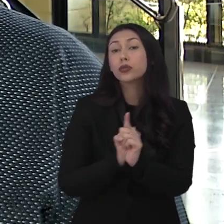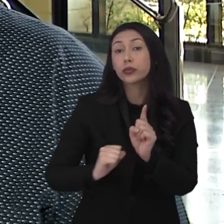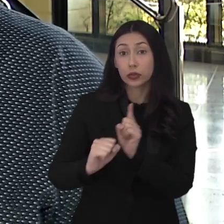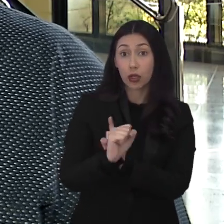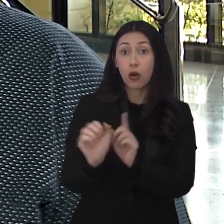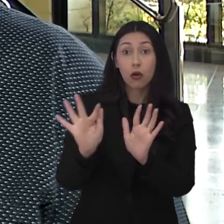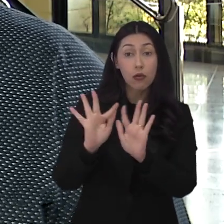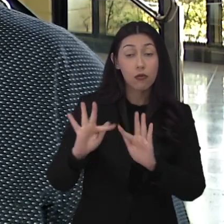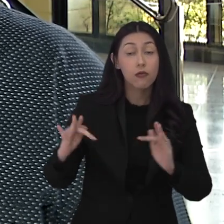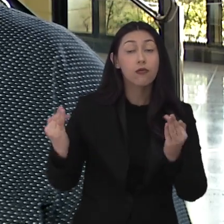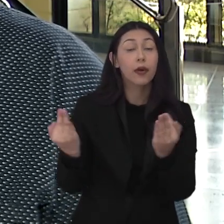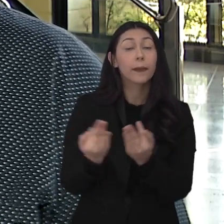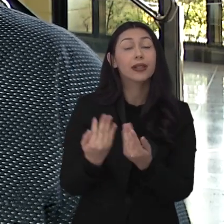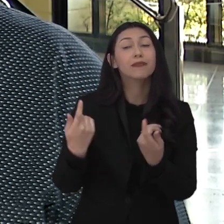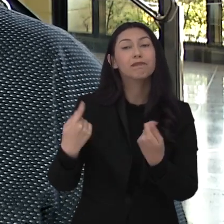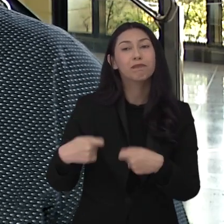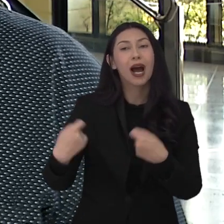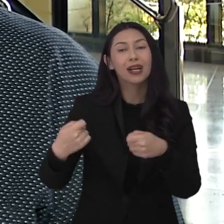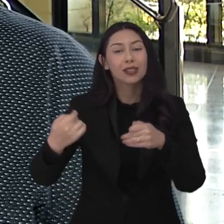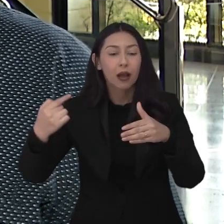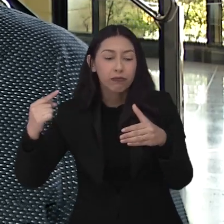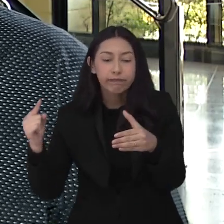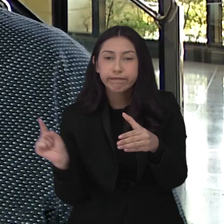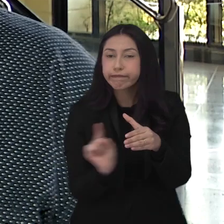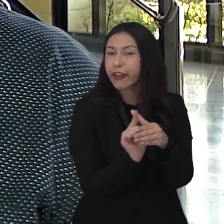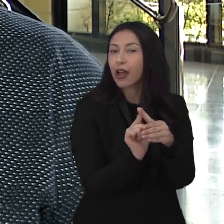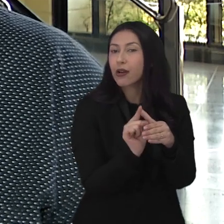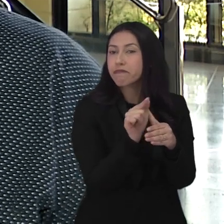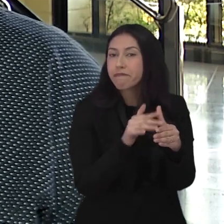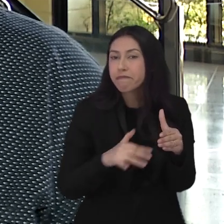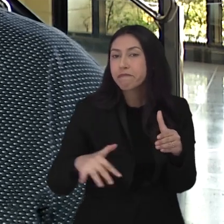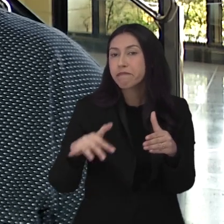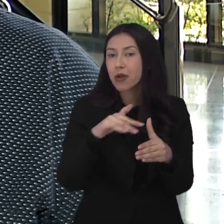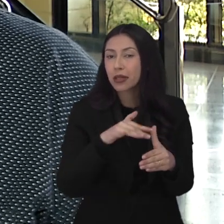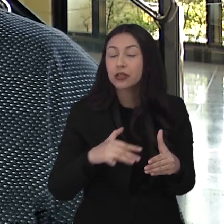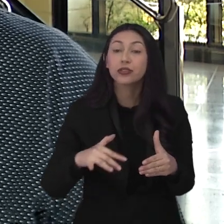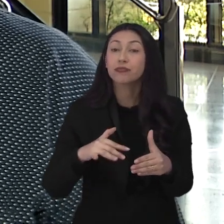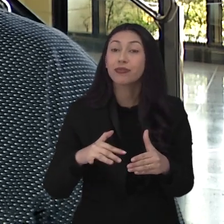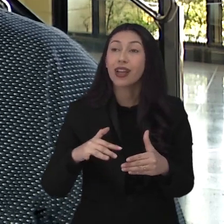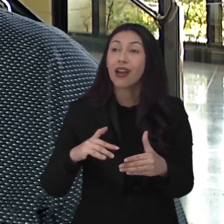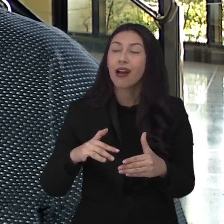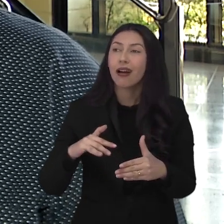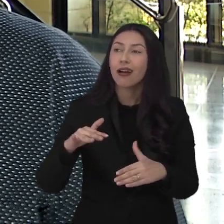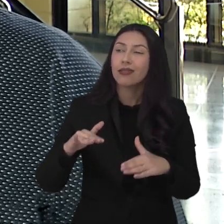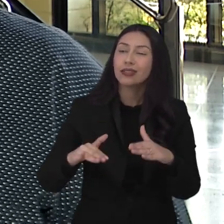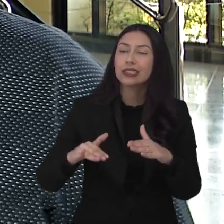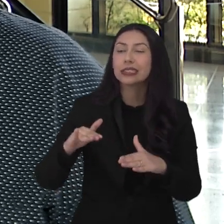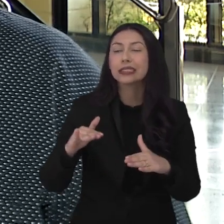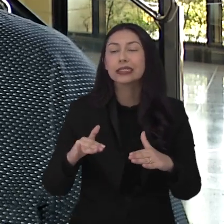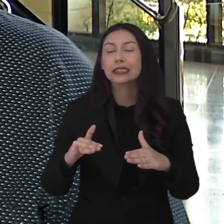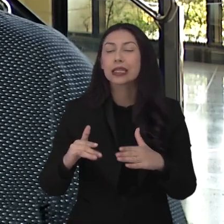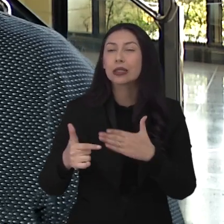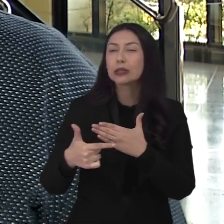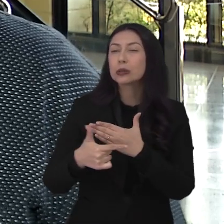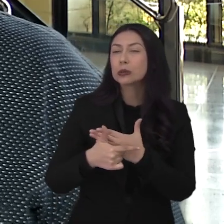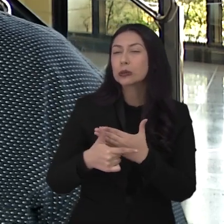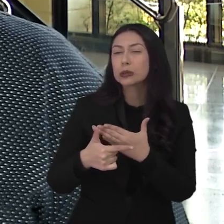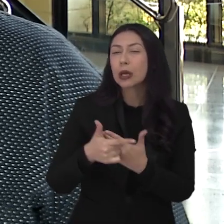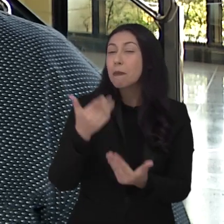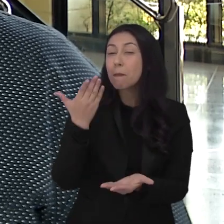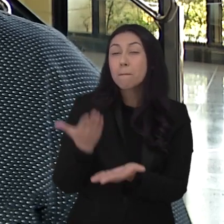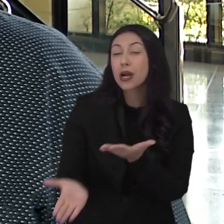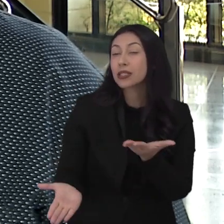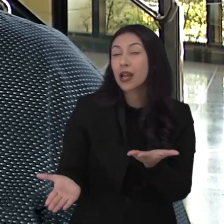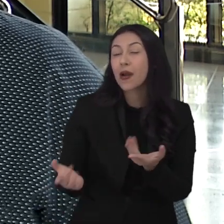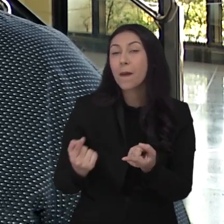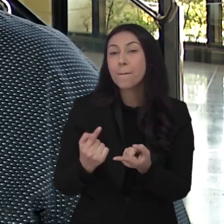papel social a família precisa estar pertencer a esse ambiente escolar né a gente perdeu um pouco esse